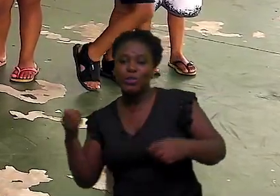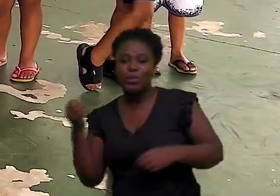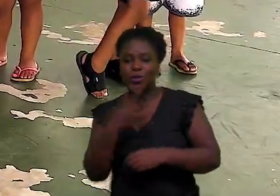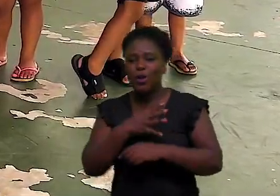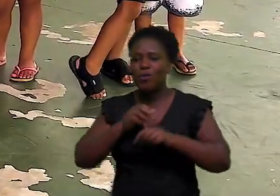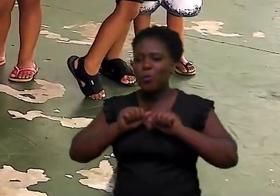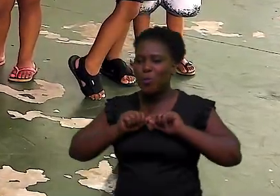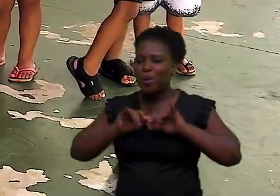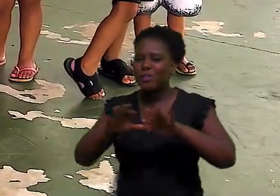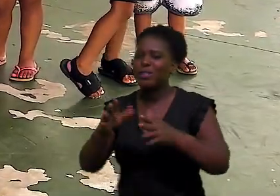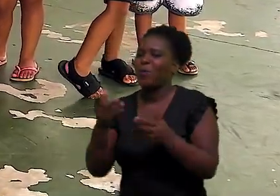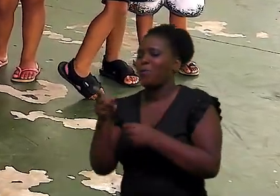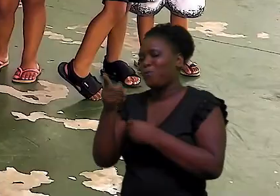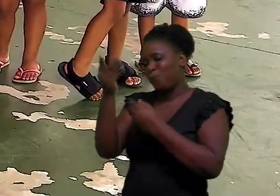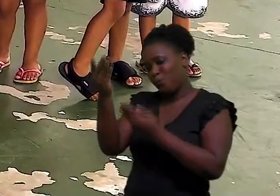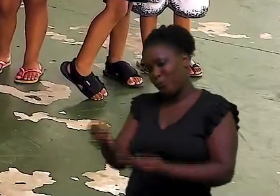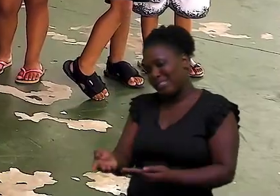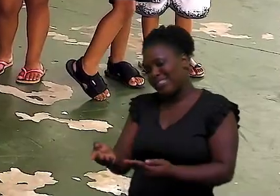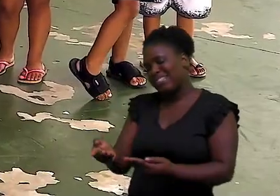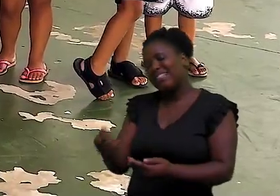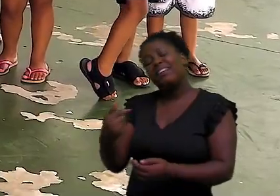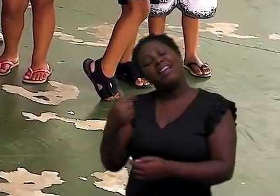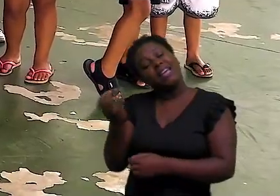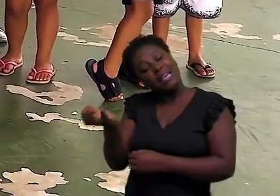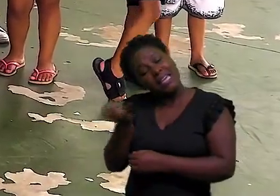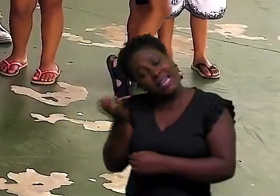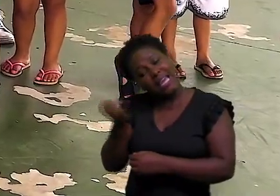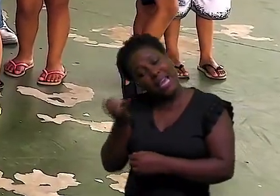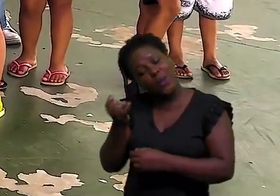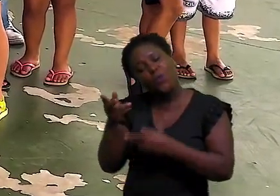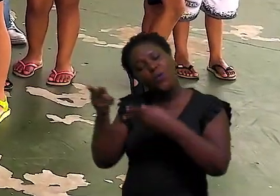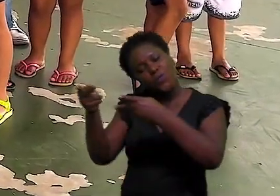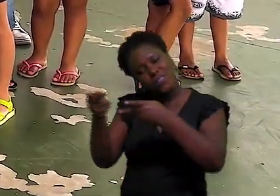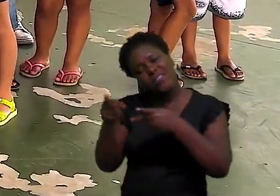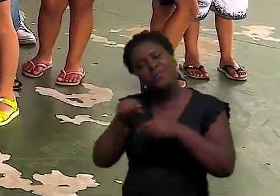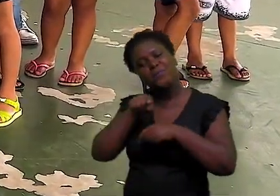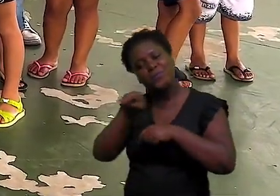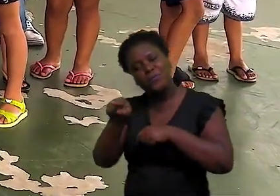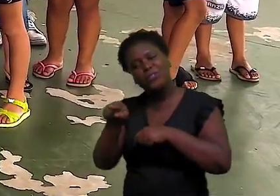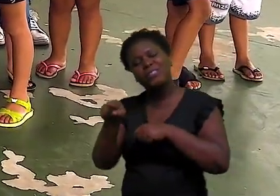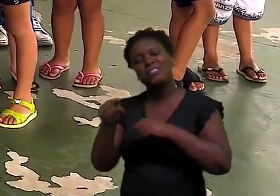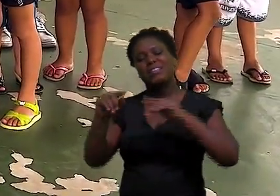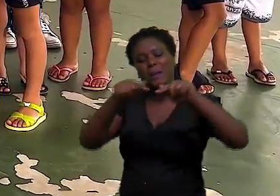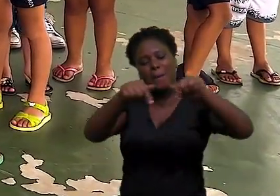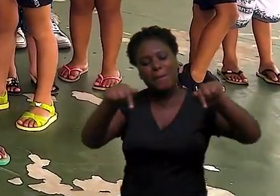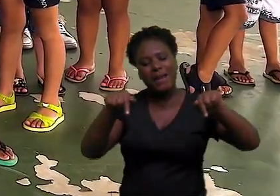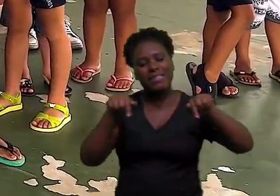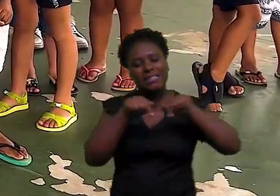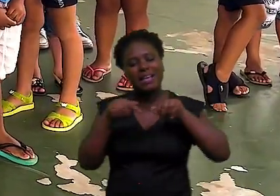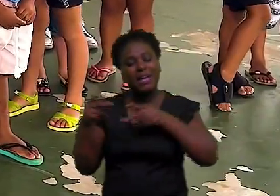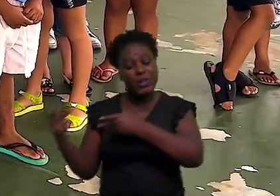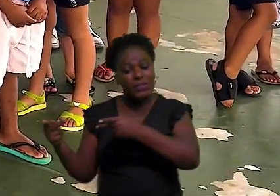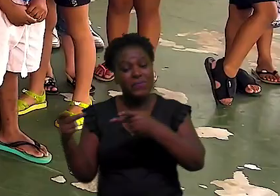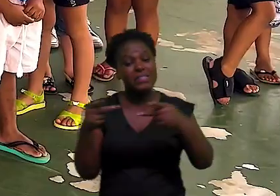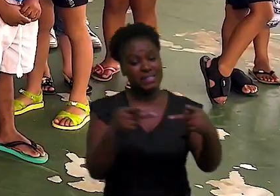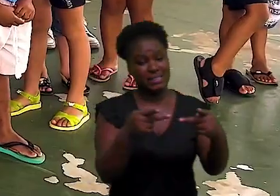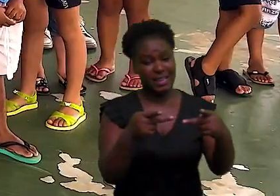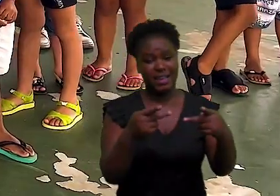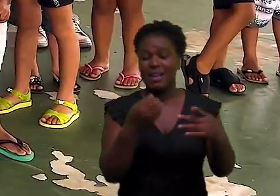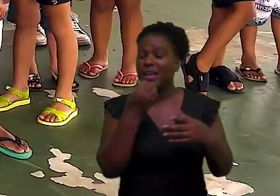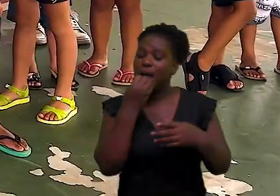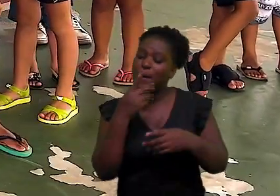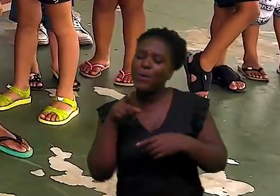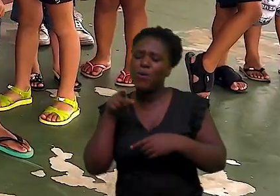convite para conhecer a sua sala, que é muito legal. É muito bom ter você conosco. Juntos teremos